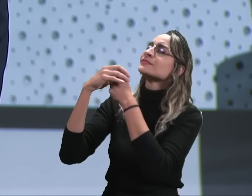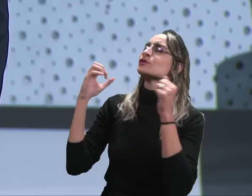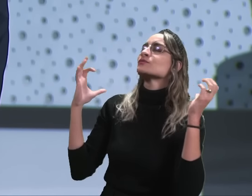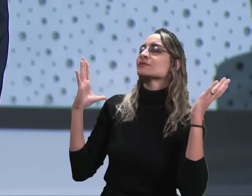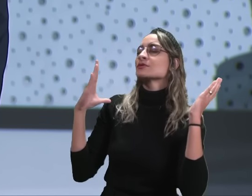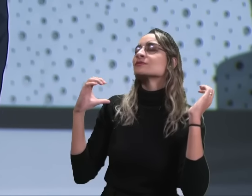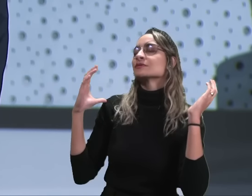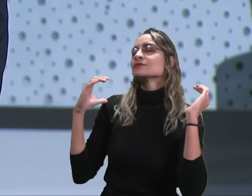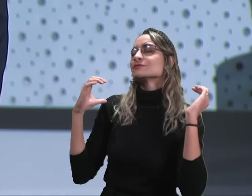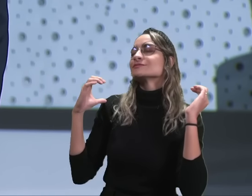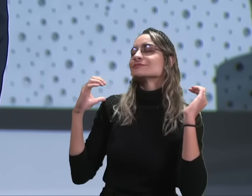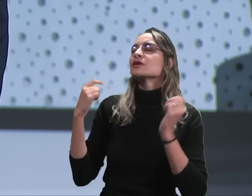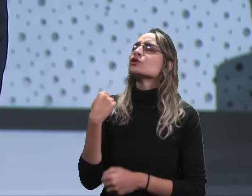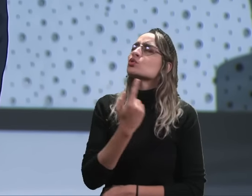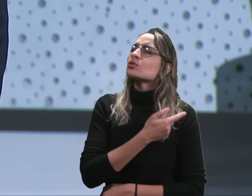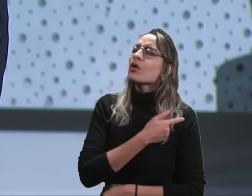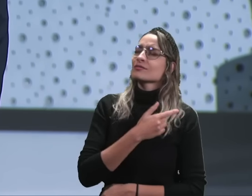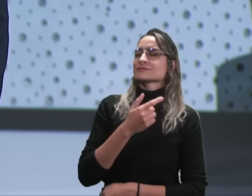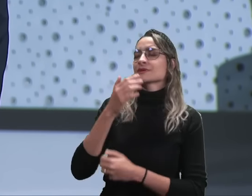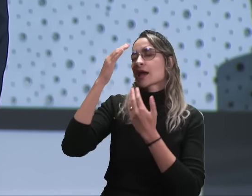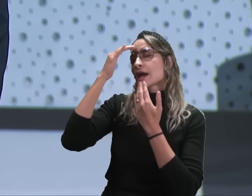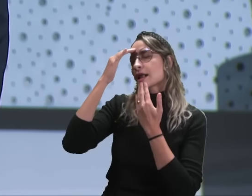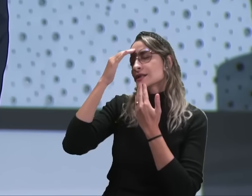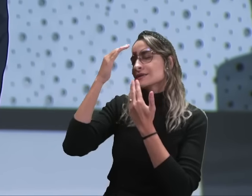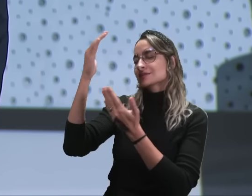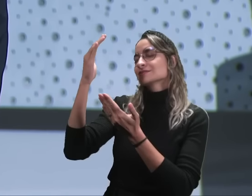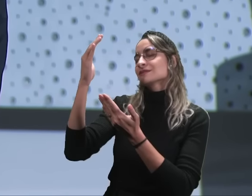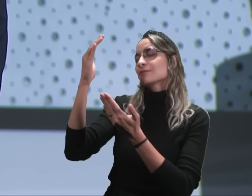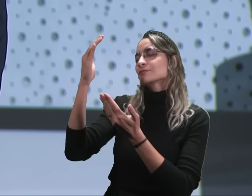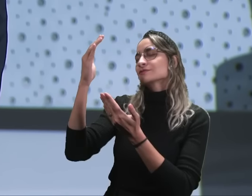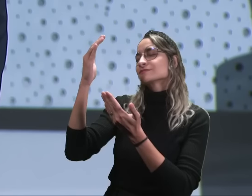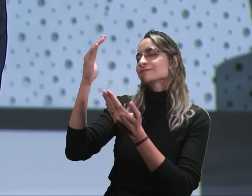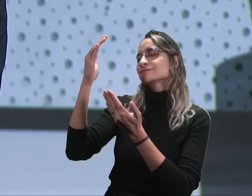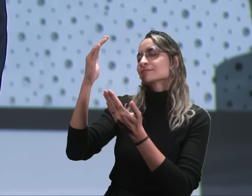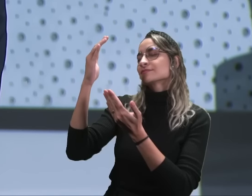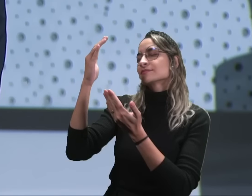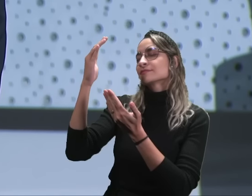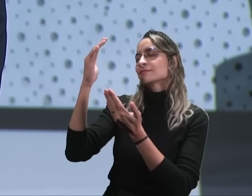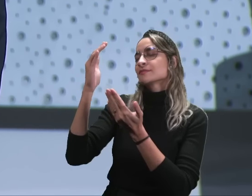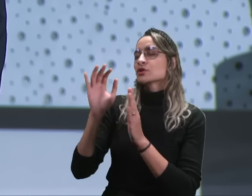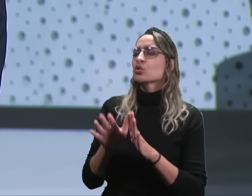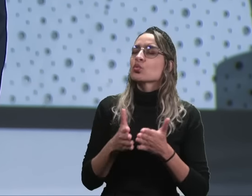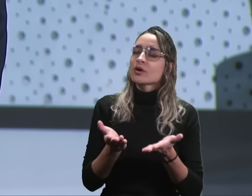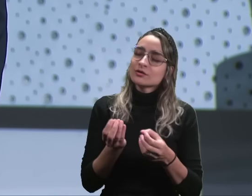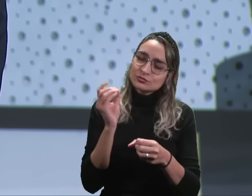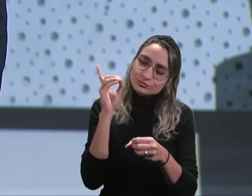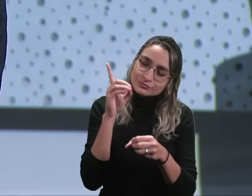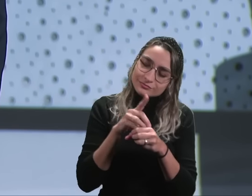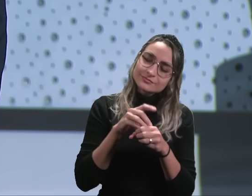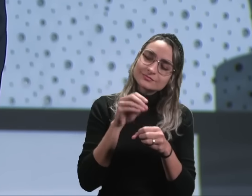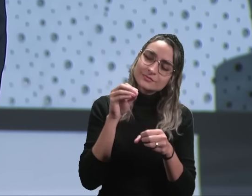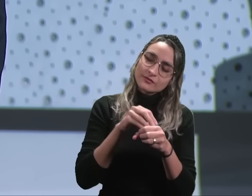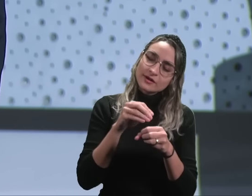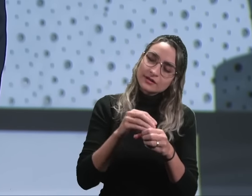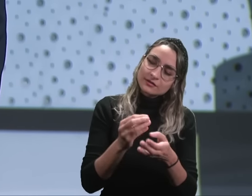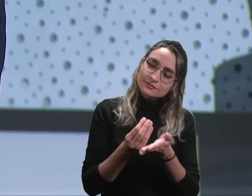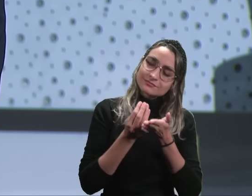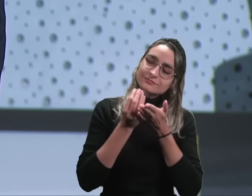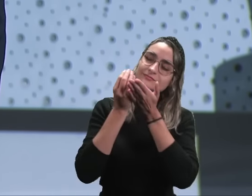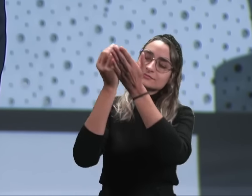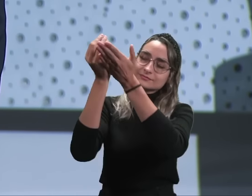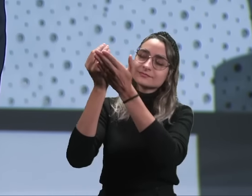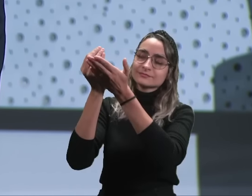por tudo também quando devolvemos aqui nossos dízimos e ofertas a ti e consagramos pai essas dádivas